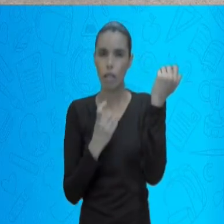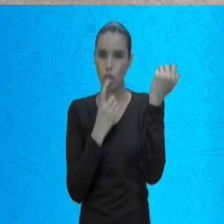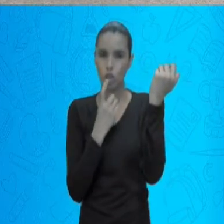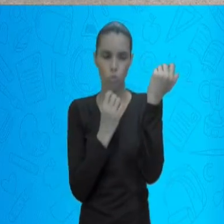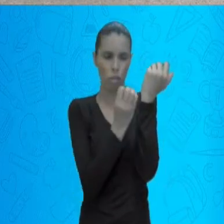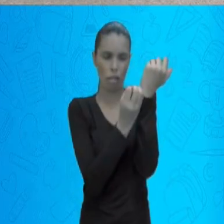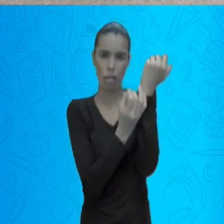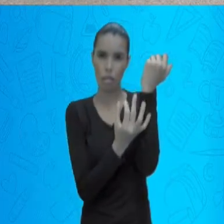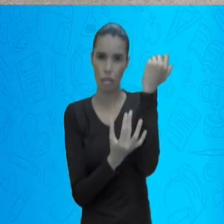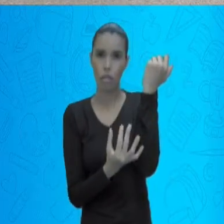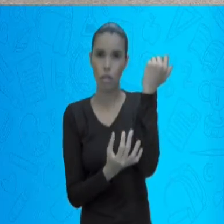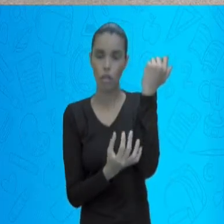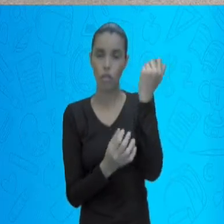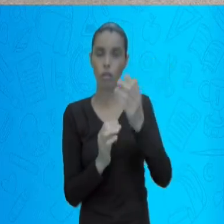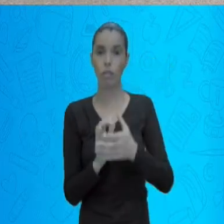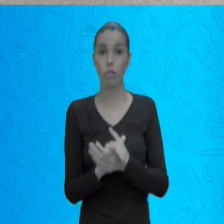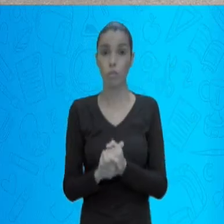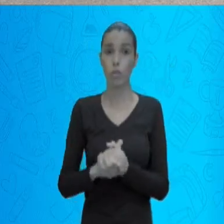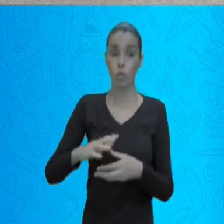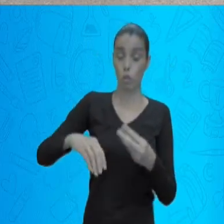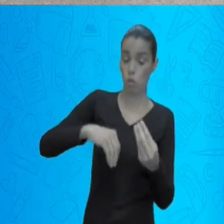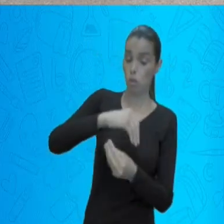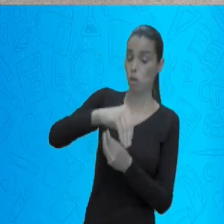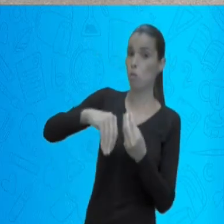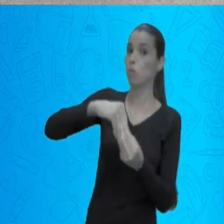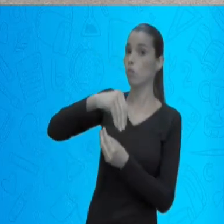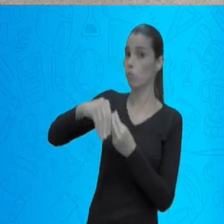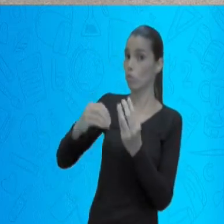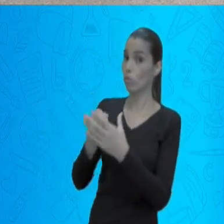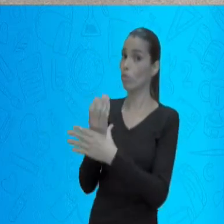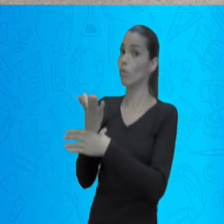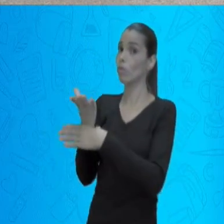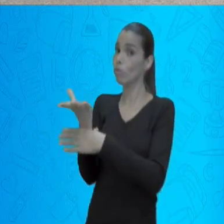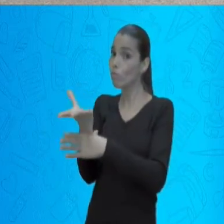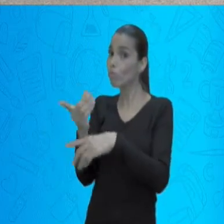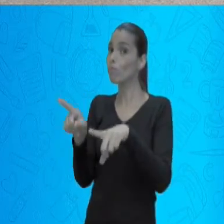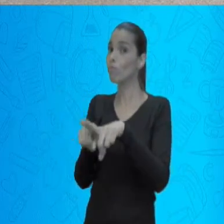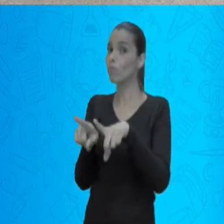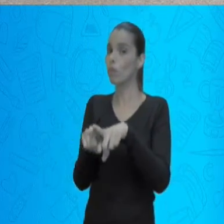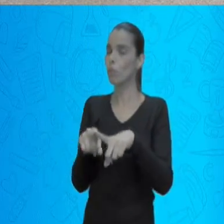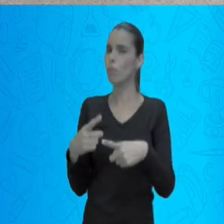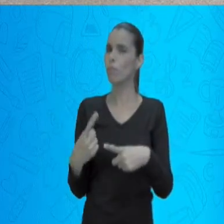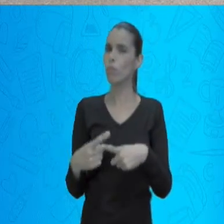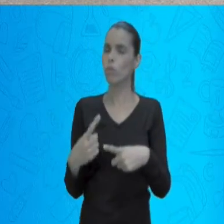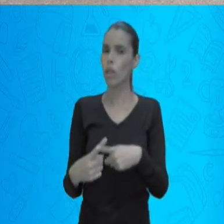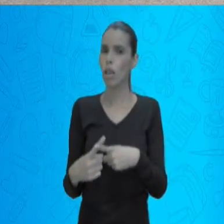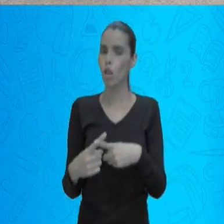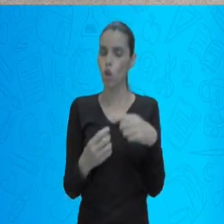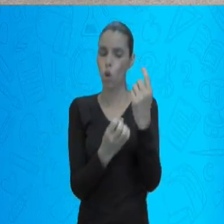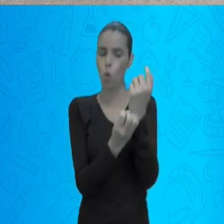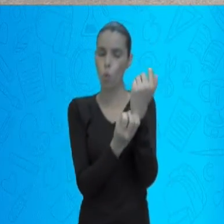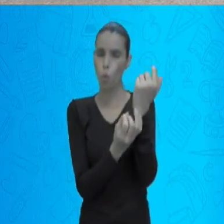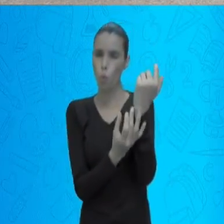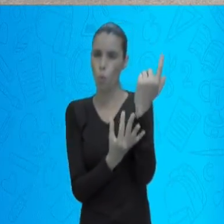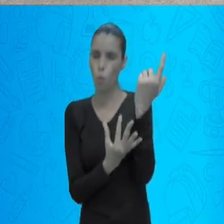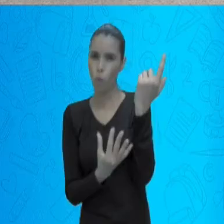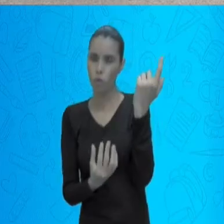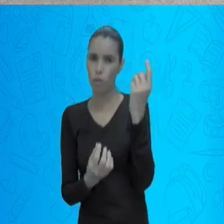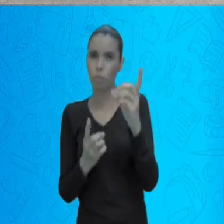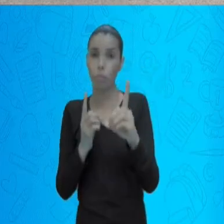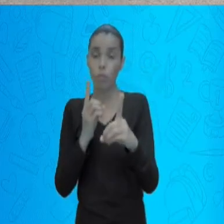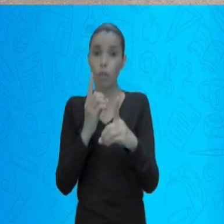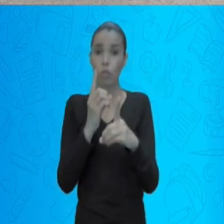de mistura heterogênea, porque o sangue, para nós identificarmos as